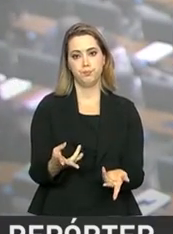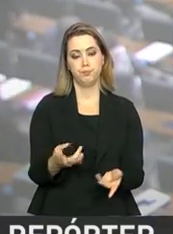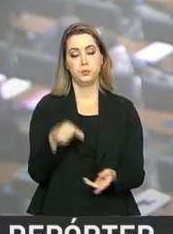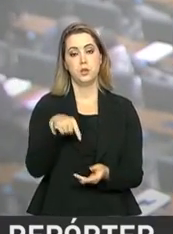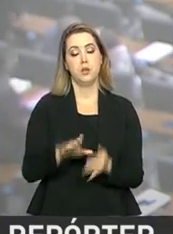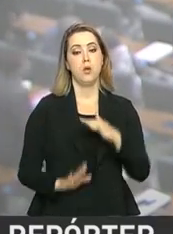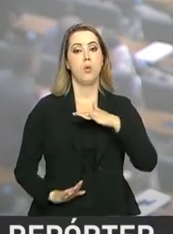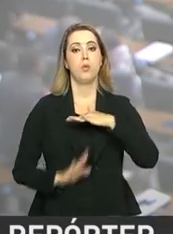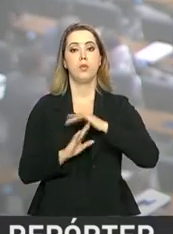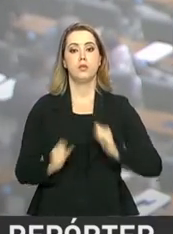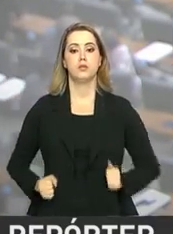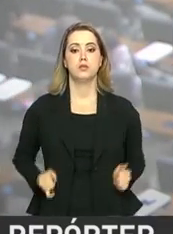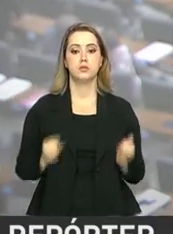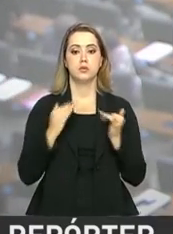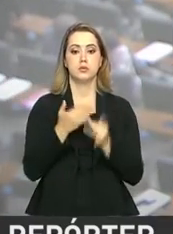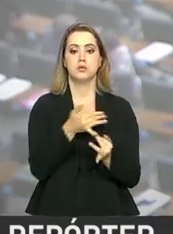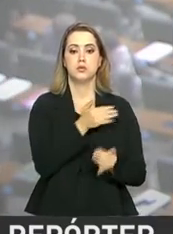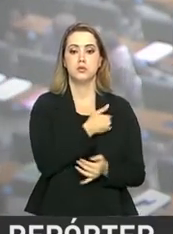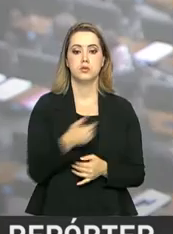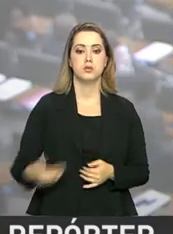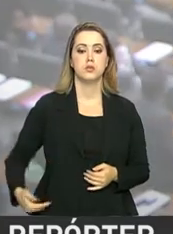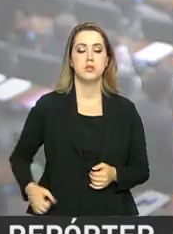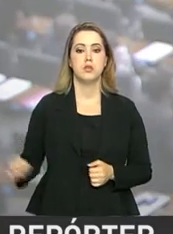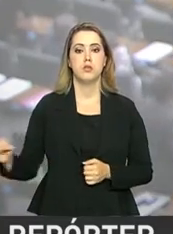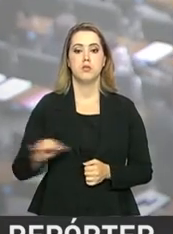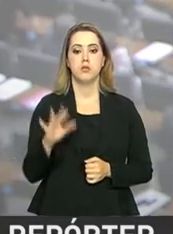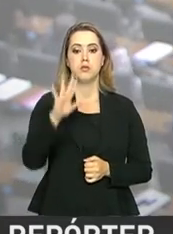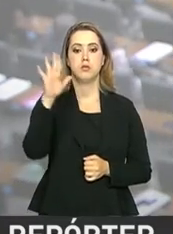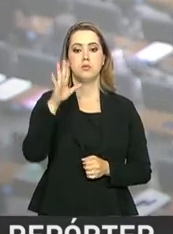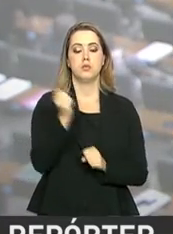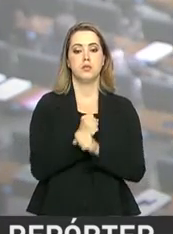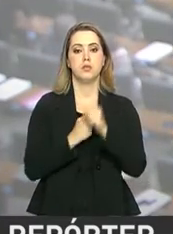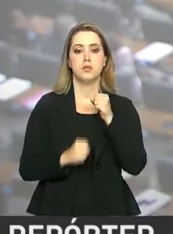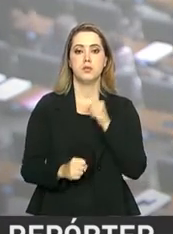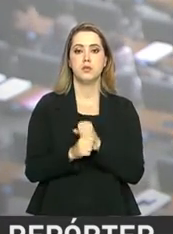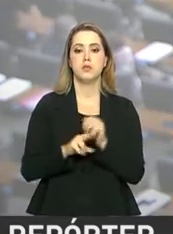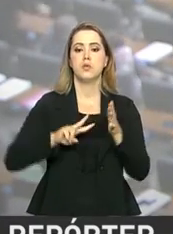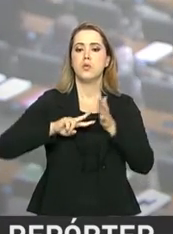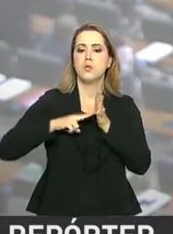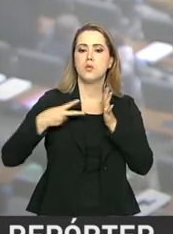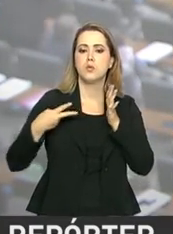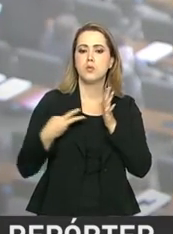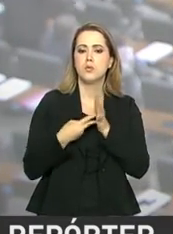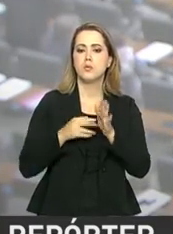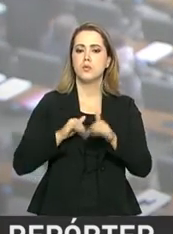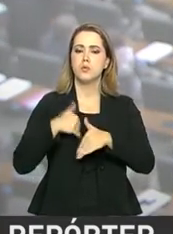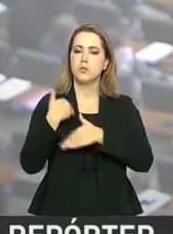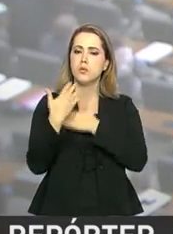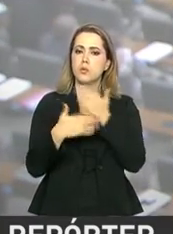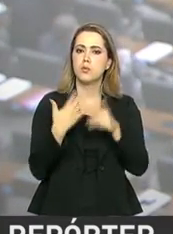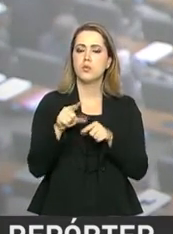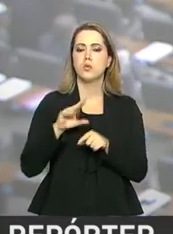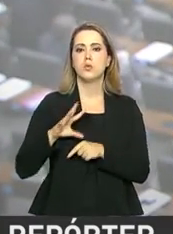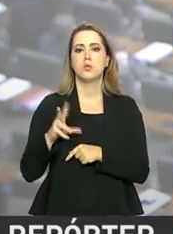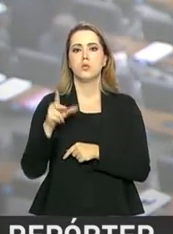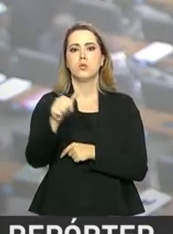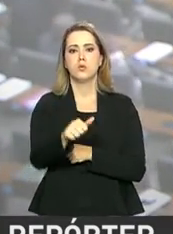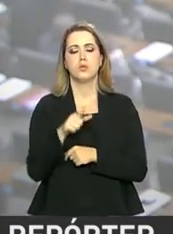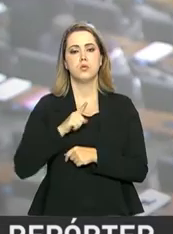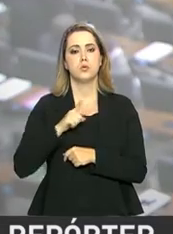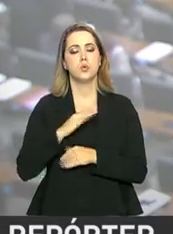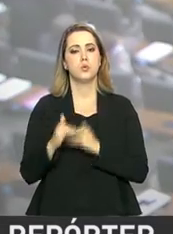um teto para aumento dos gastos públicos pela inflação do ano anterior. Isso significa que a partir do ano que vem, todos